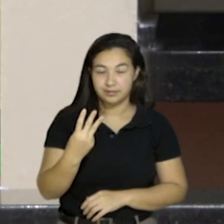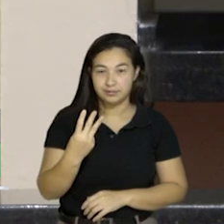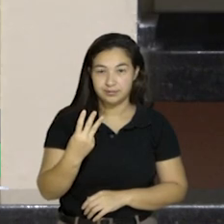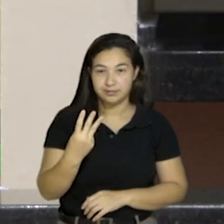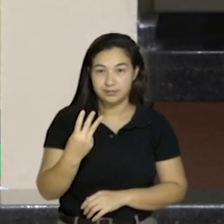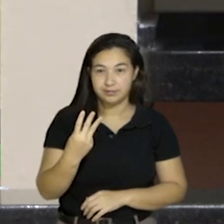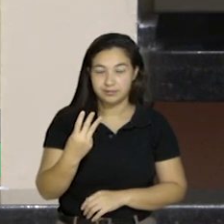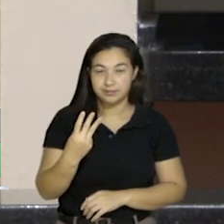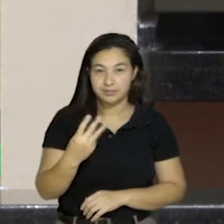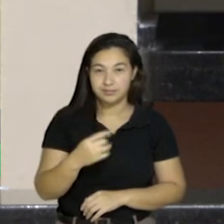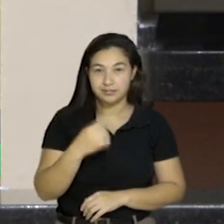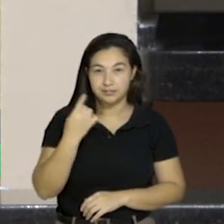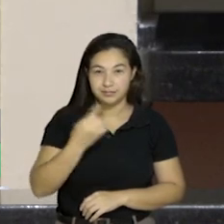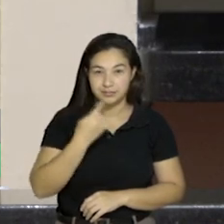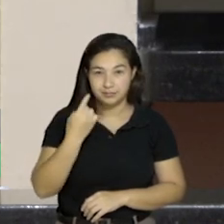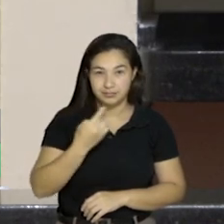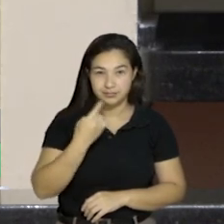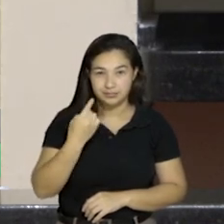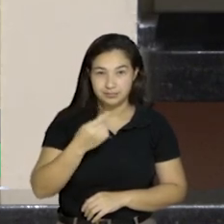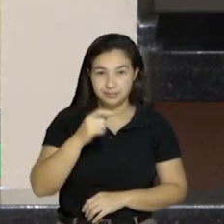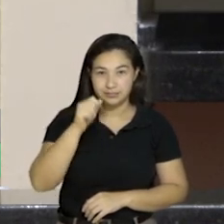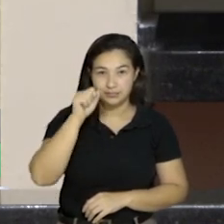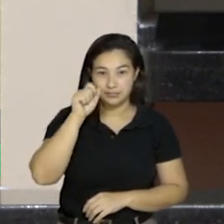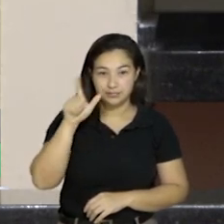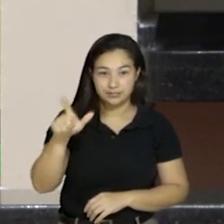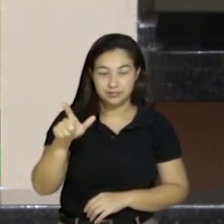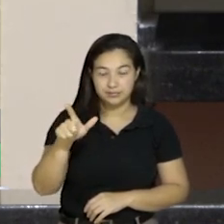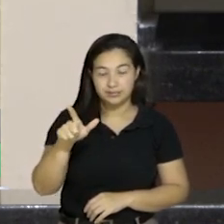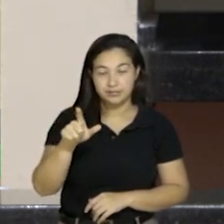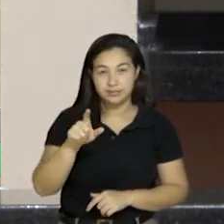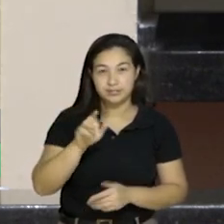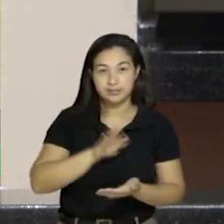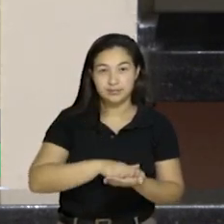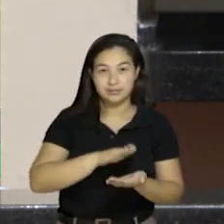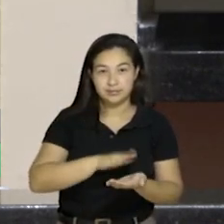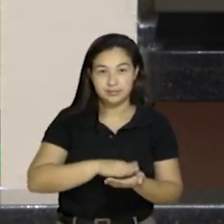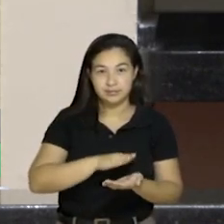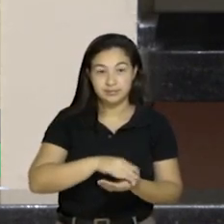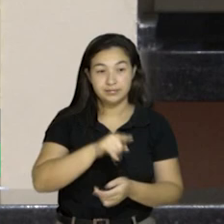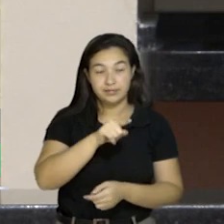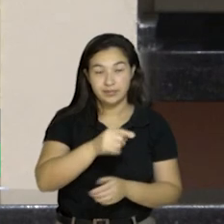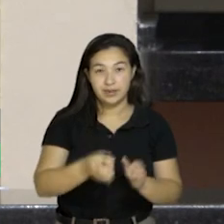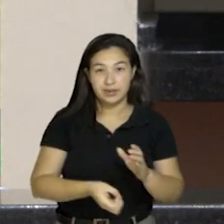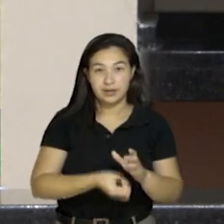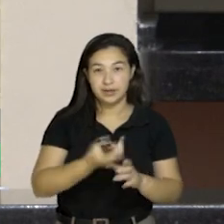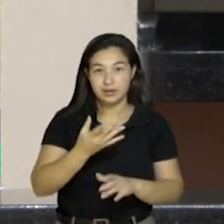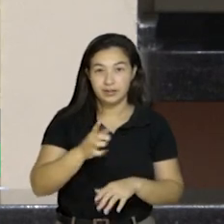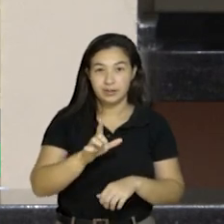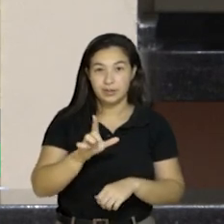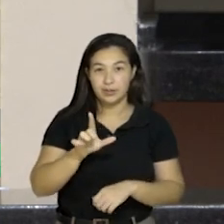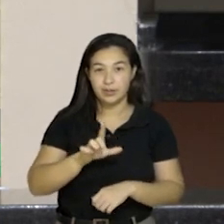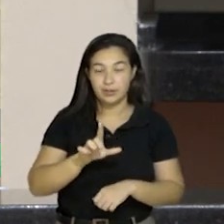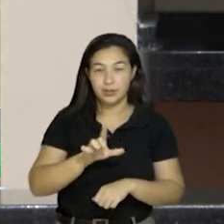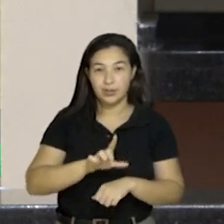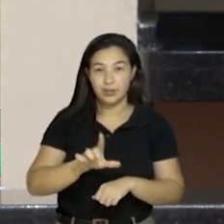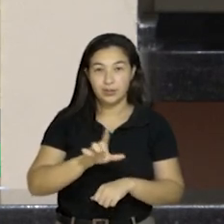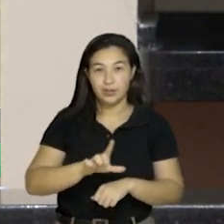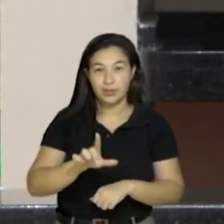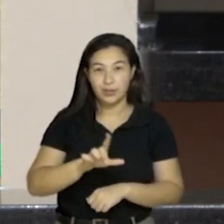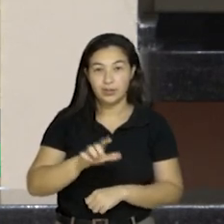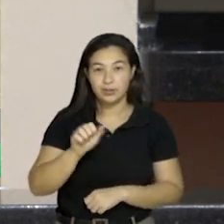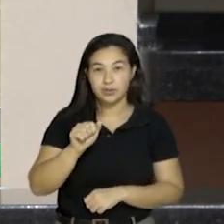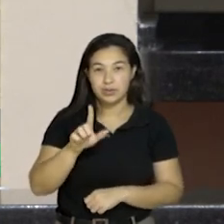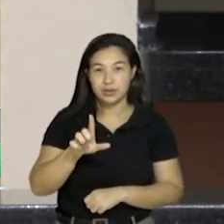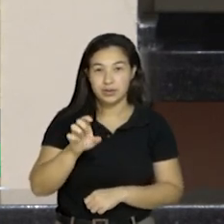mas Deputado Lunelli manifestando aplauso ao fundador da Lojas Adelino senhor